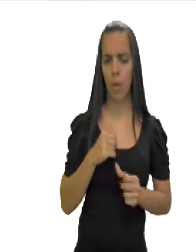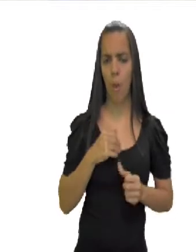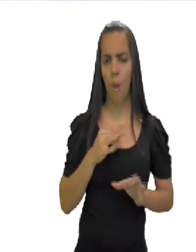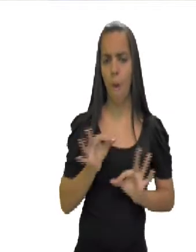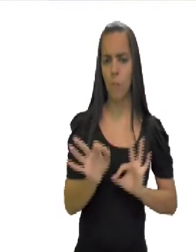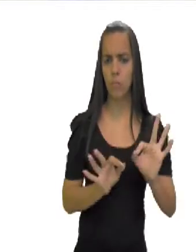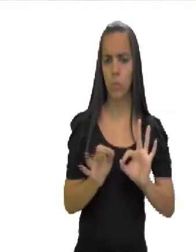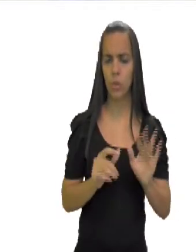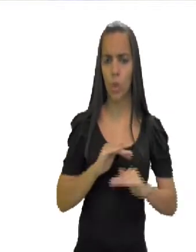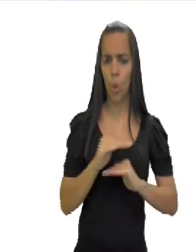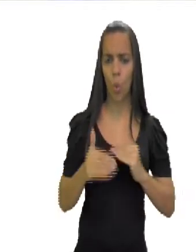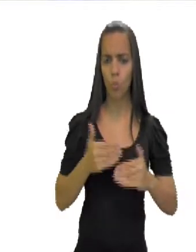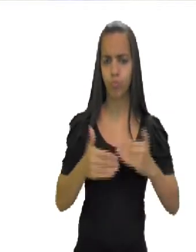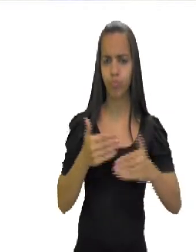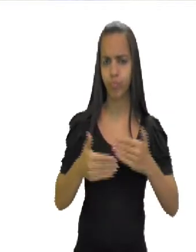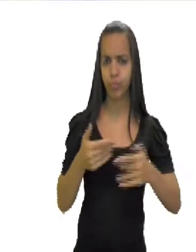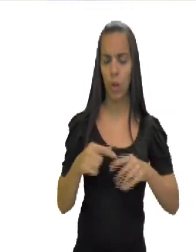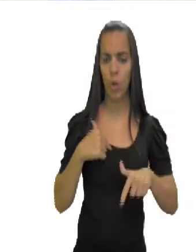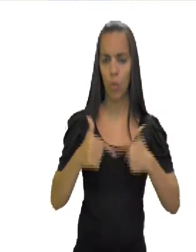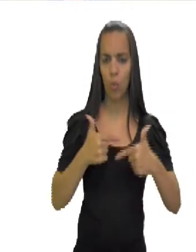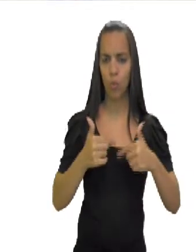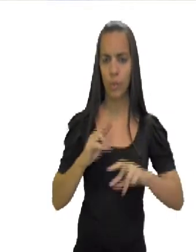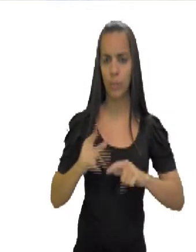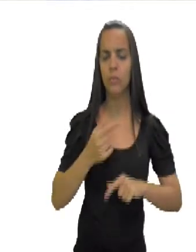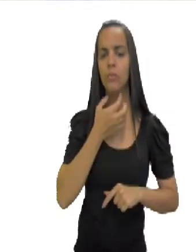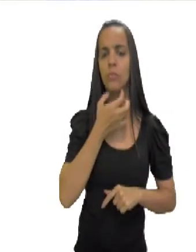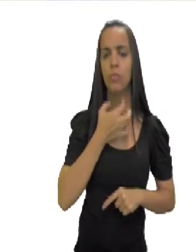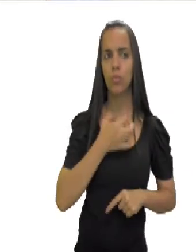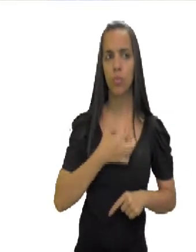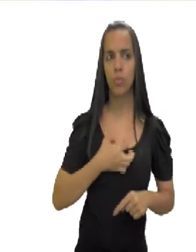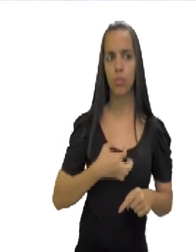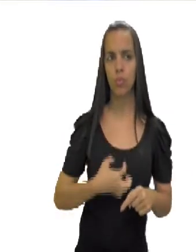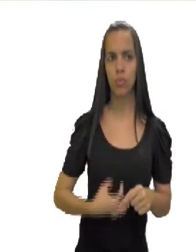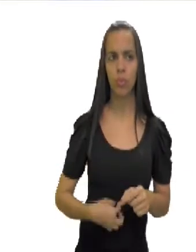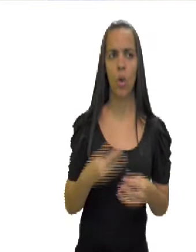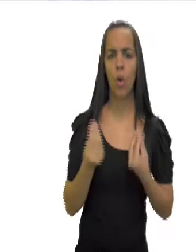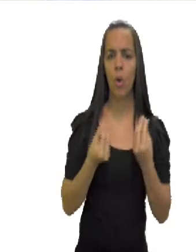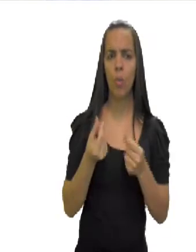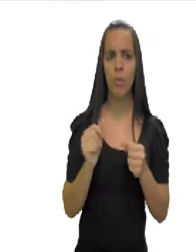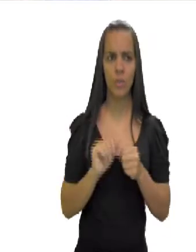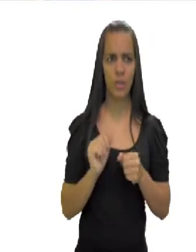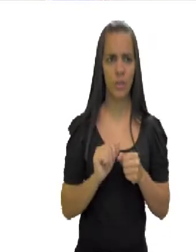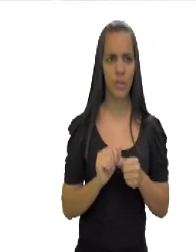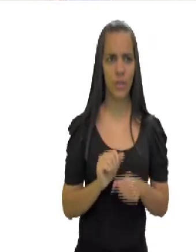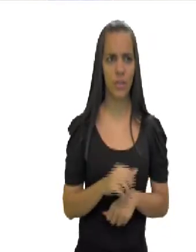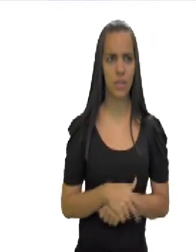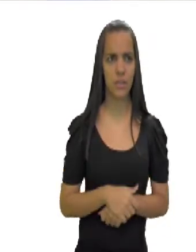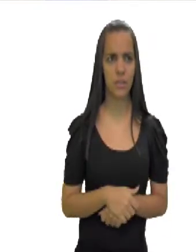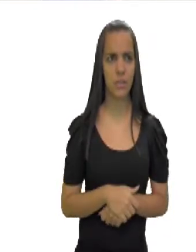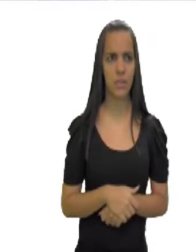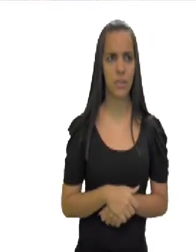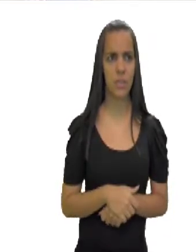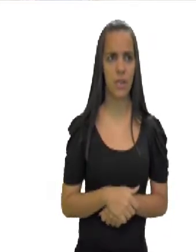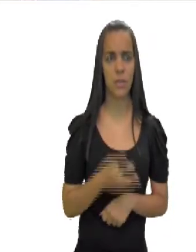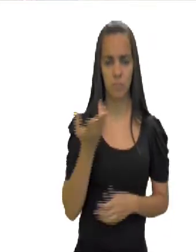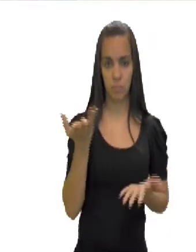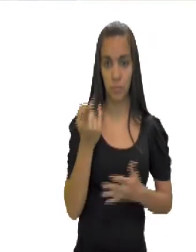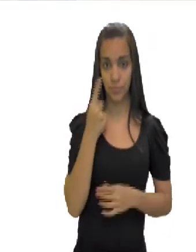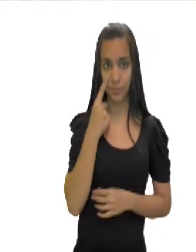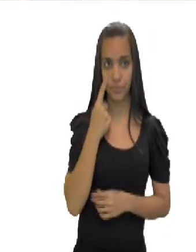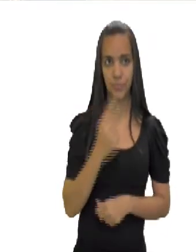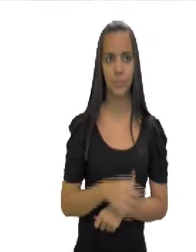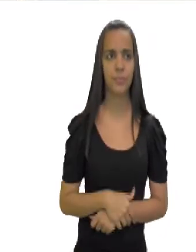transformação. Para onde vai essa comida? Por onde ela passa? E o final disso tudo? Então vamos lá.